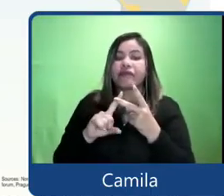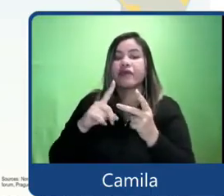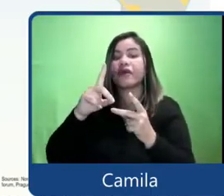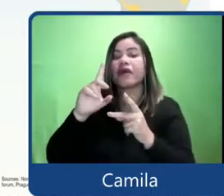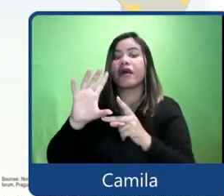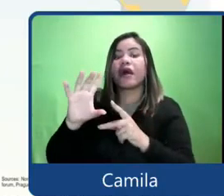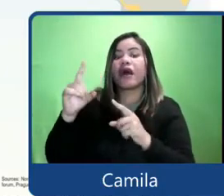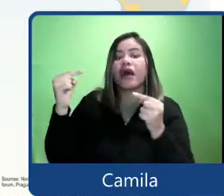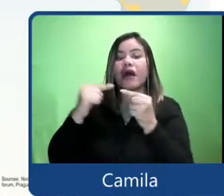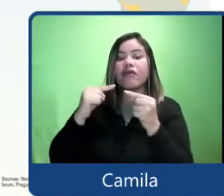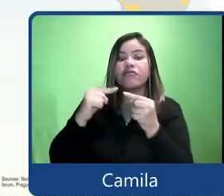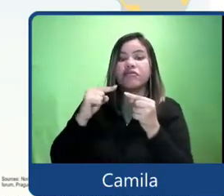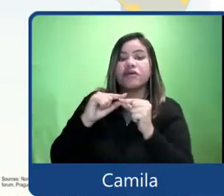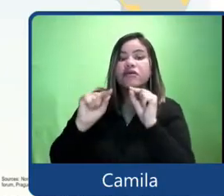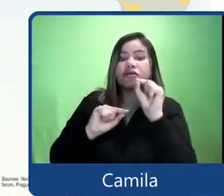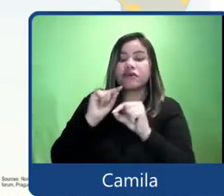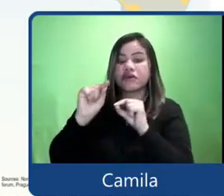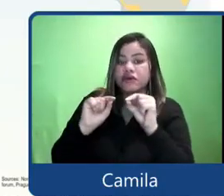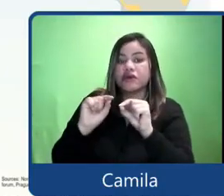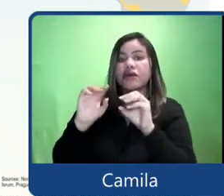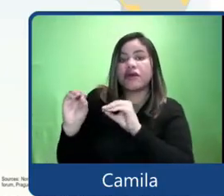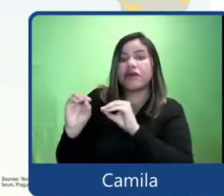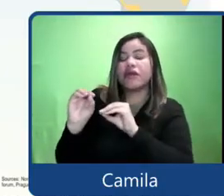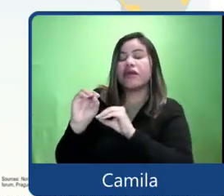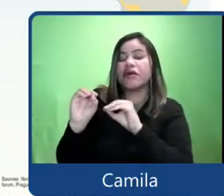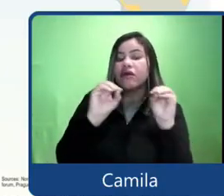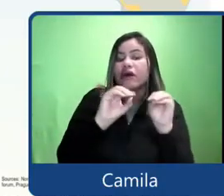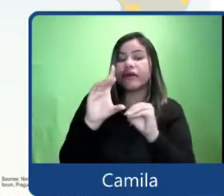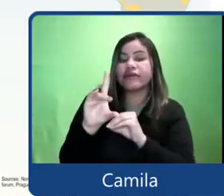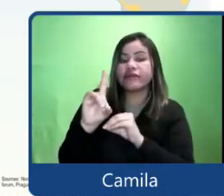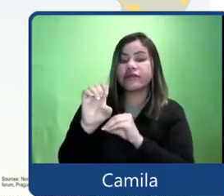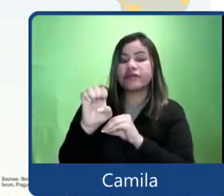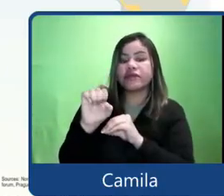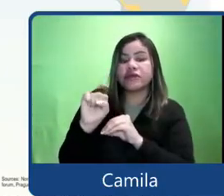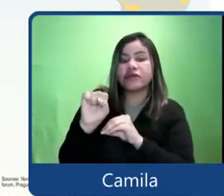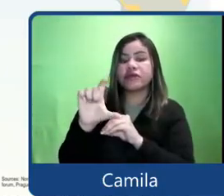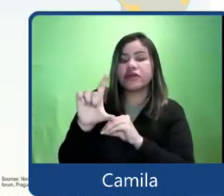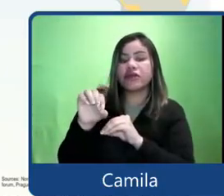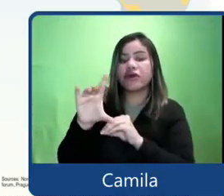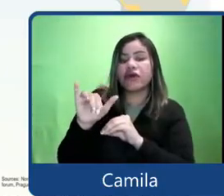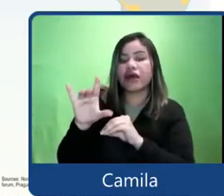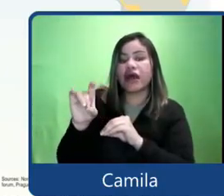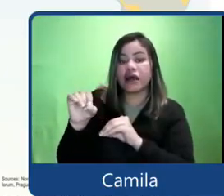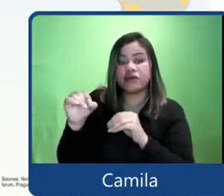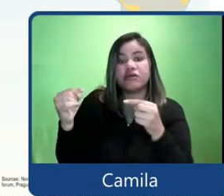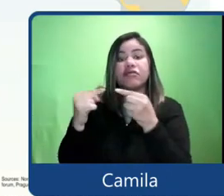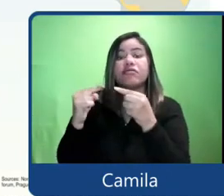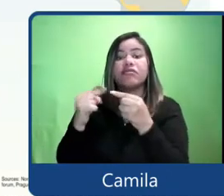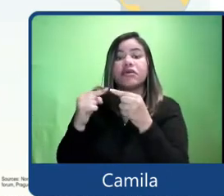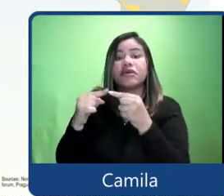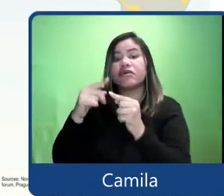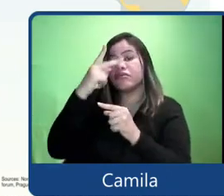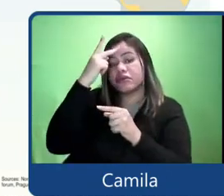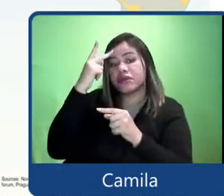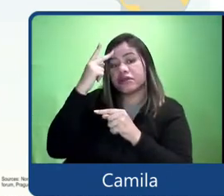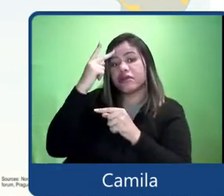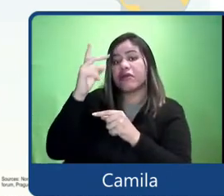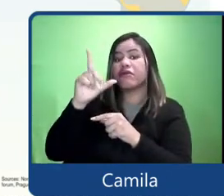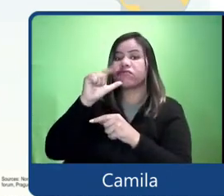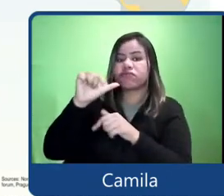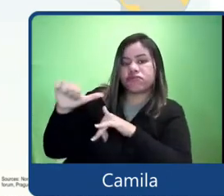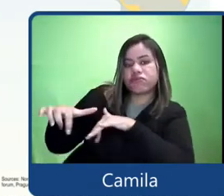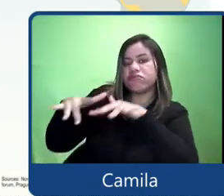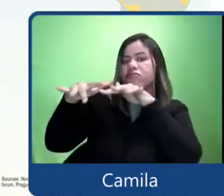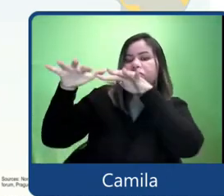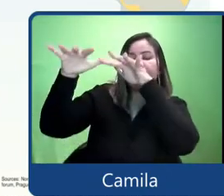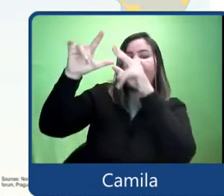seria um deslocamento também, assim, forçado, mas seria um pouco diferente. Então, se pode encontrar os dois termos por aí, né,